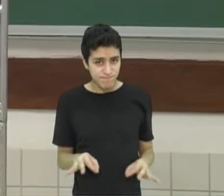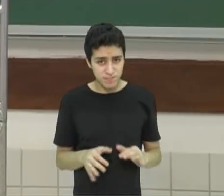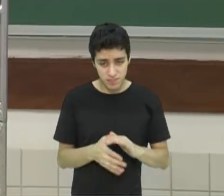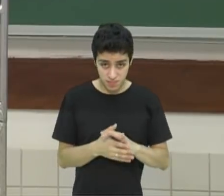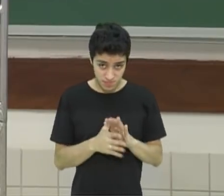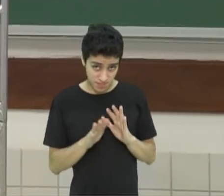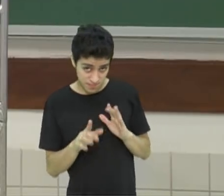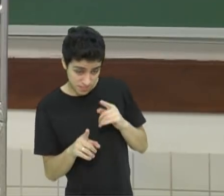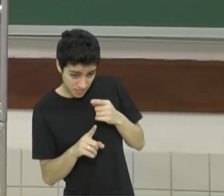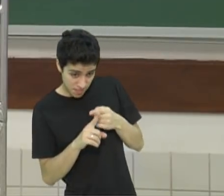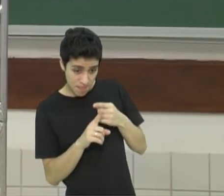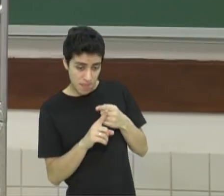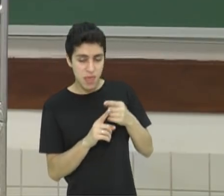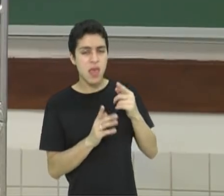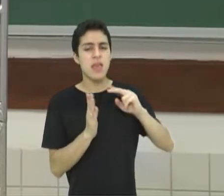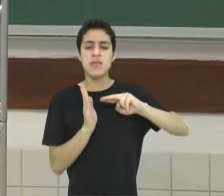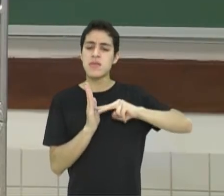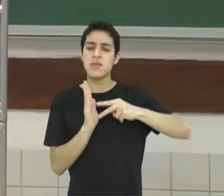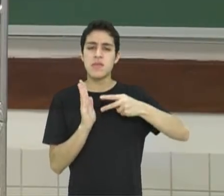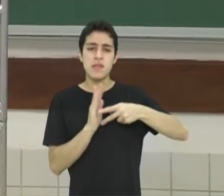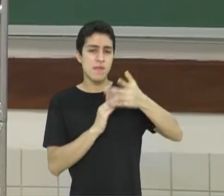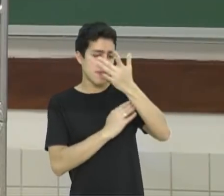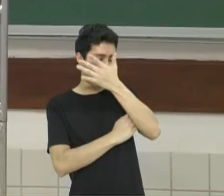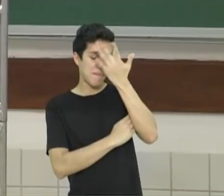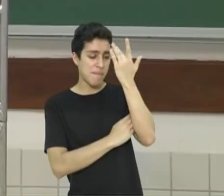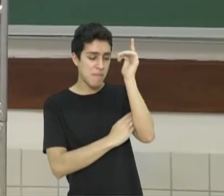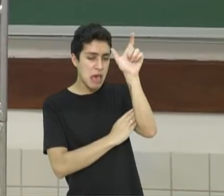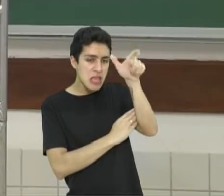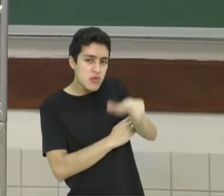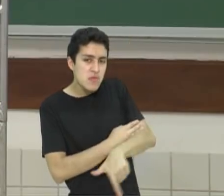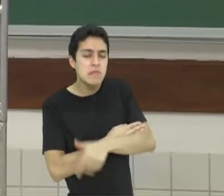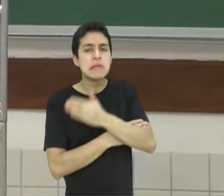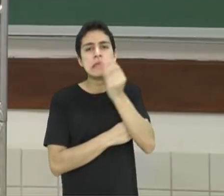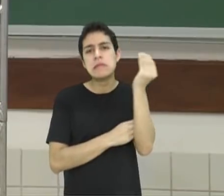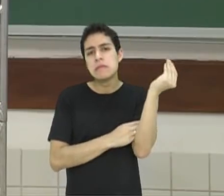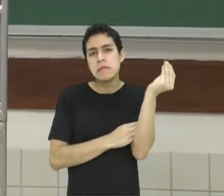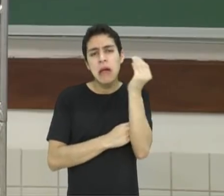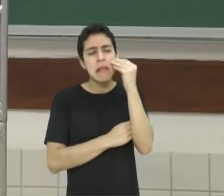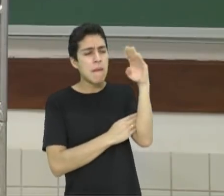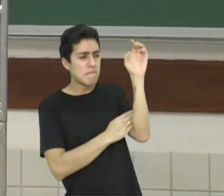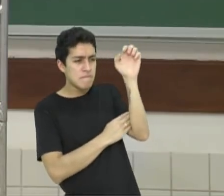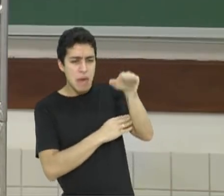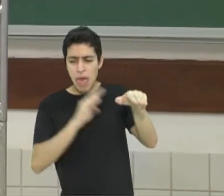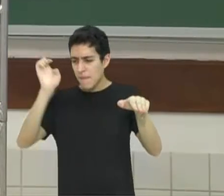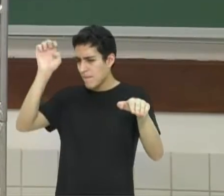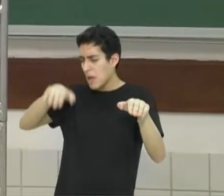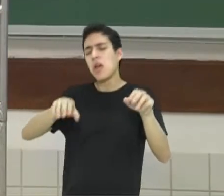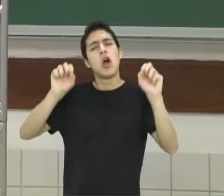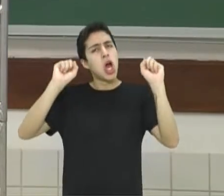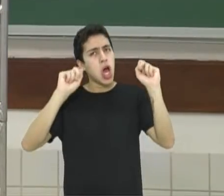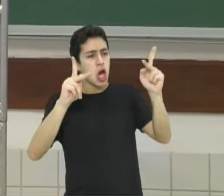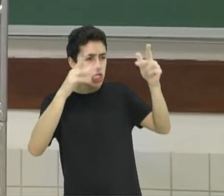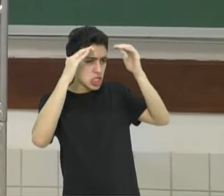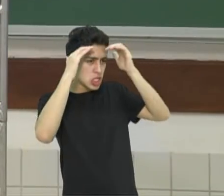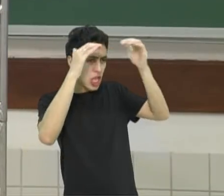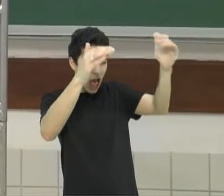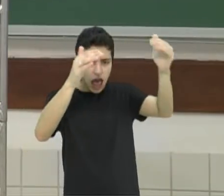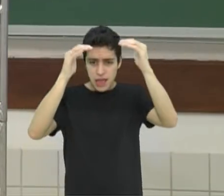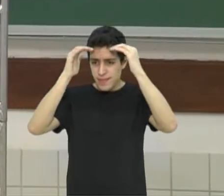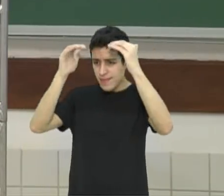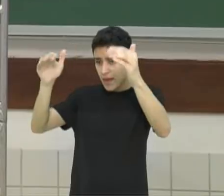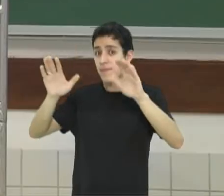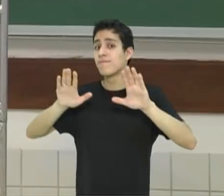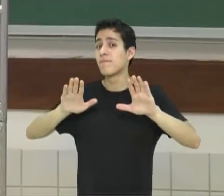nós temos ali uma pessoa que tenta fazer tudo o que lhe é proposto. Lembrando que existe